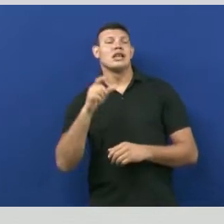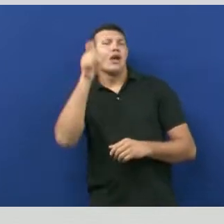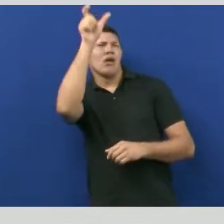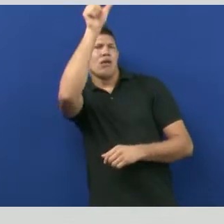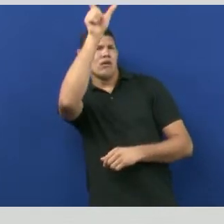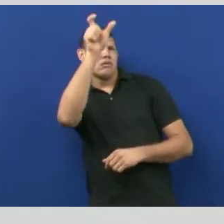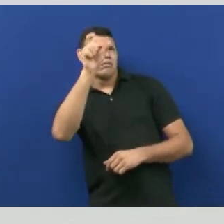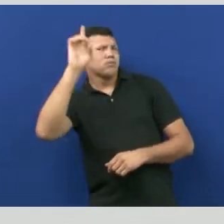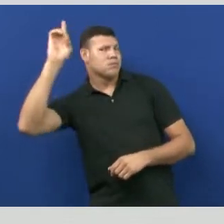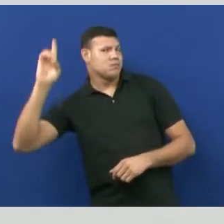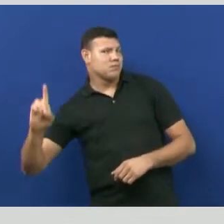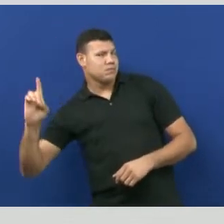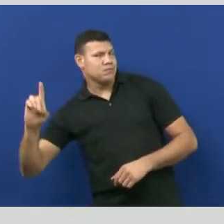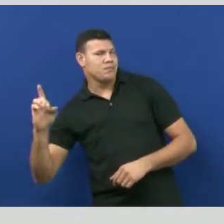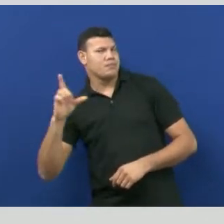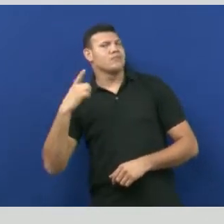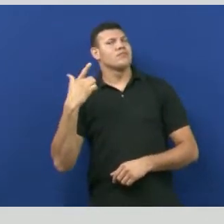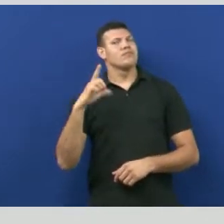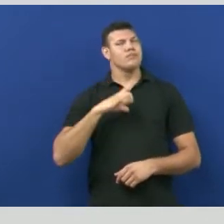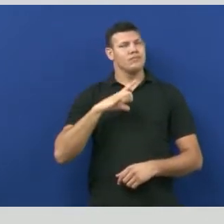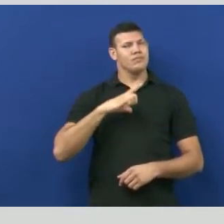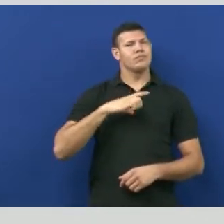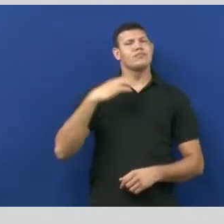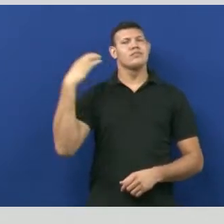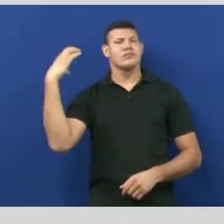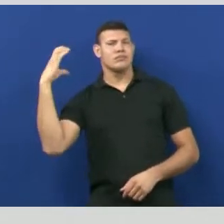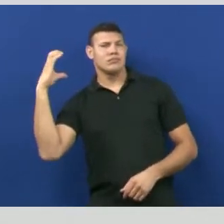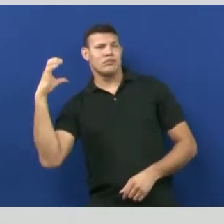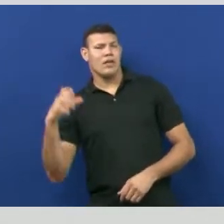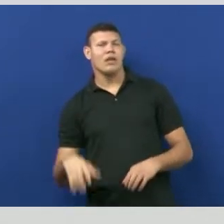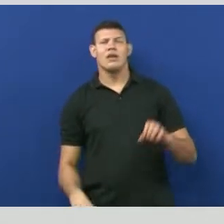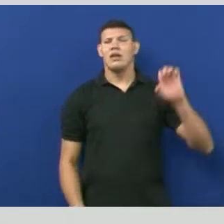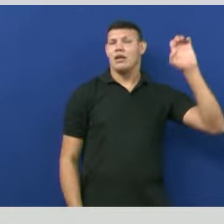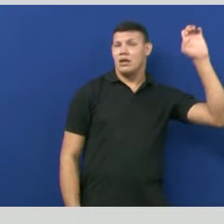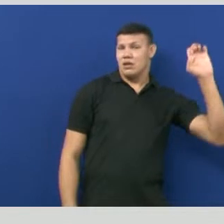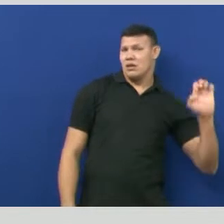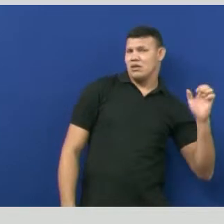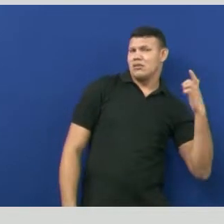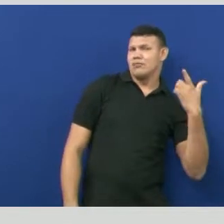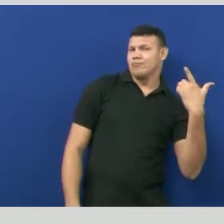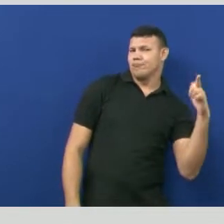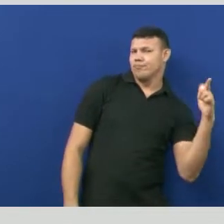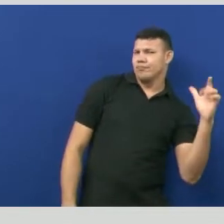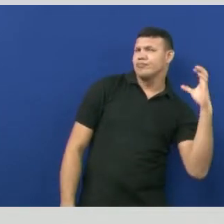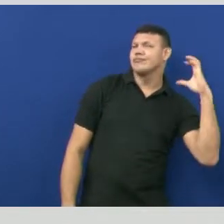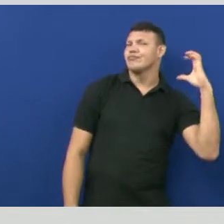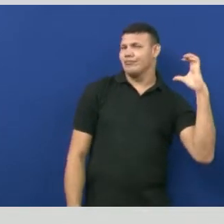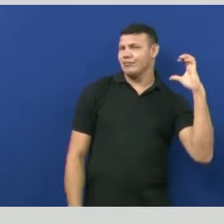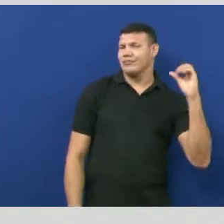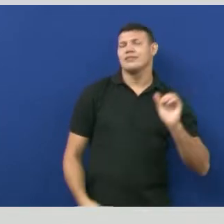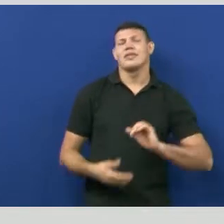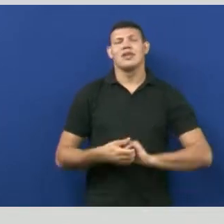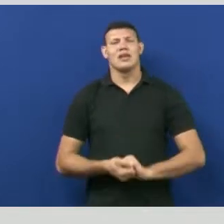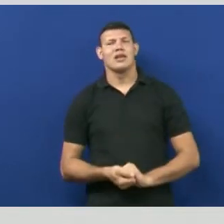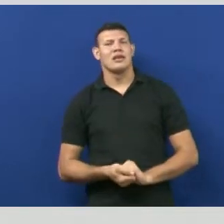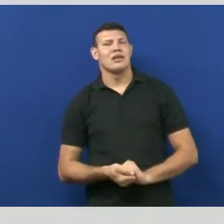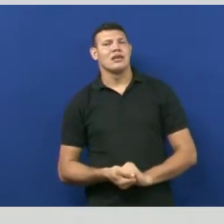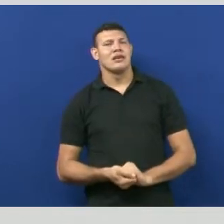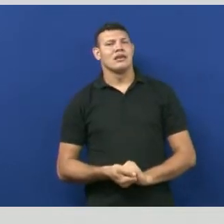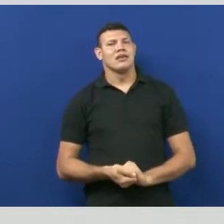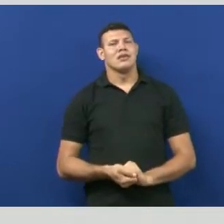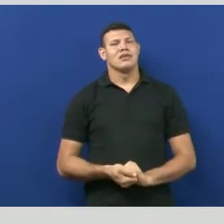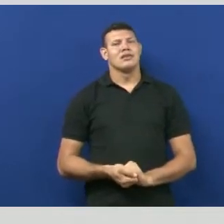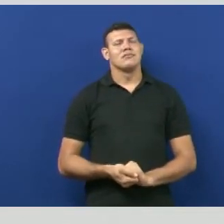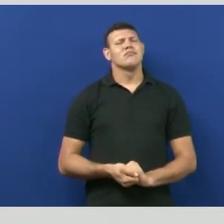química inorgânica do lado esquerdo. Vamos começar pela química orgânica. A química orgânica,